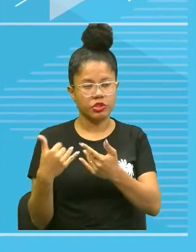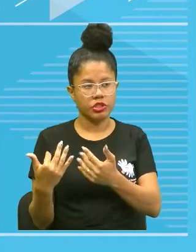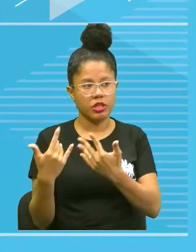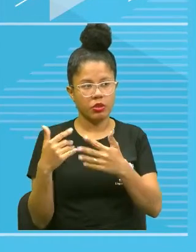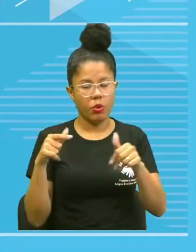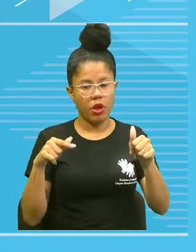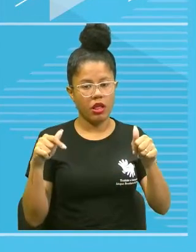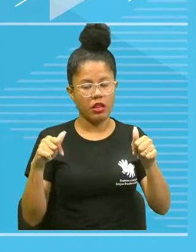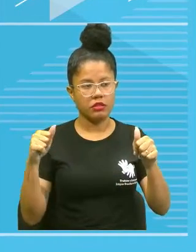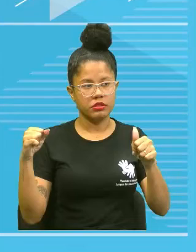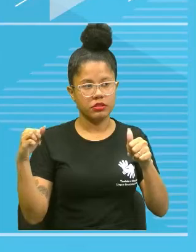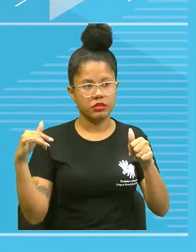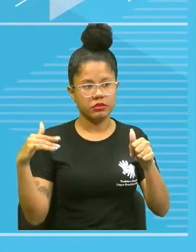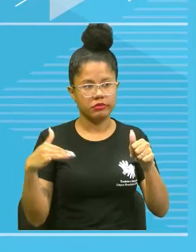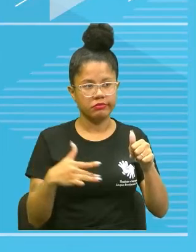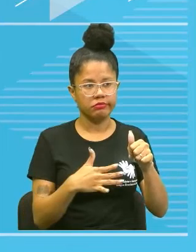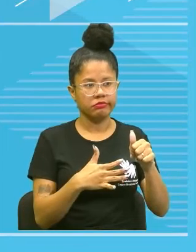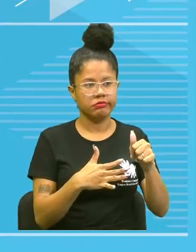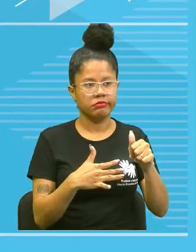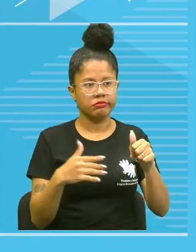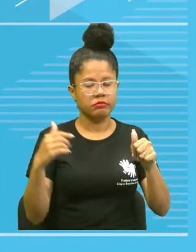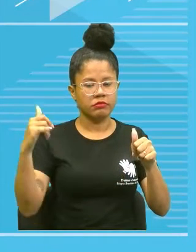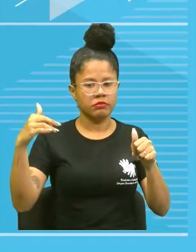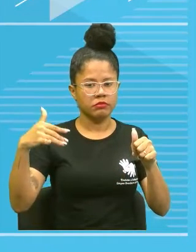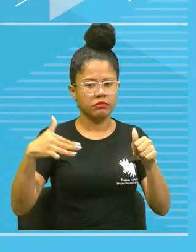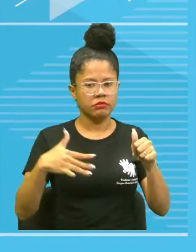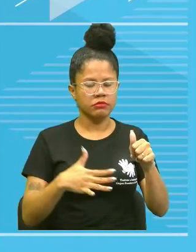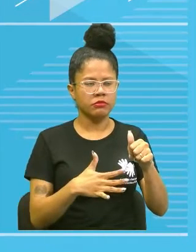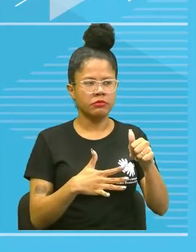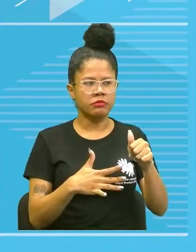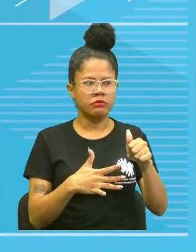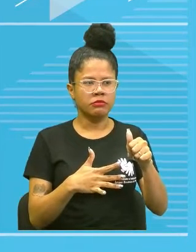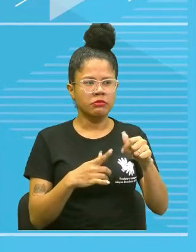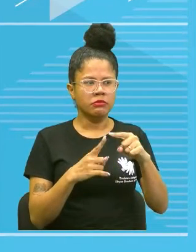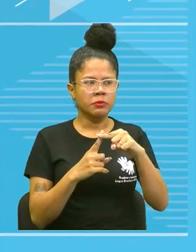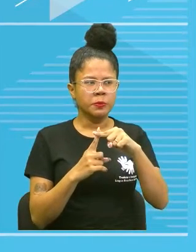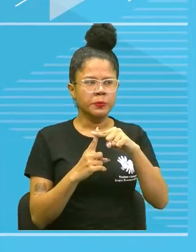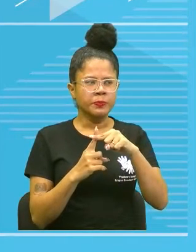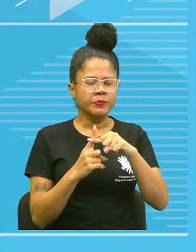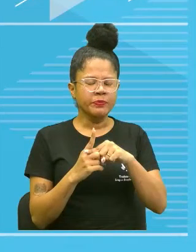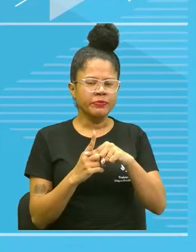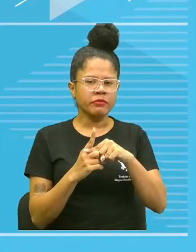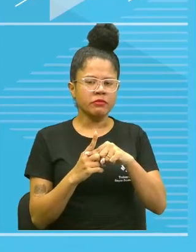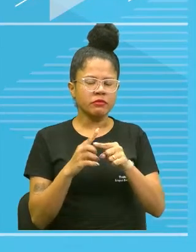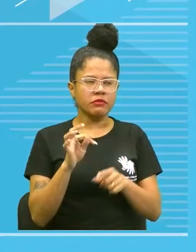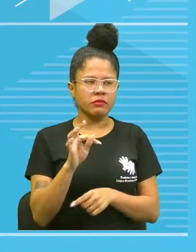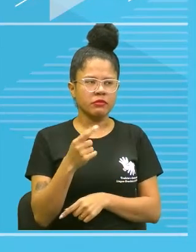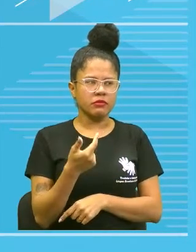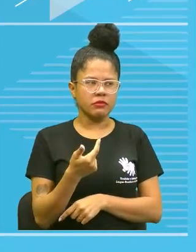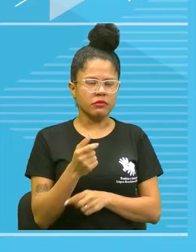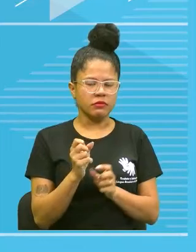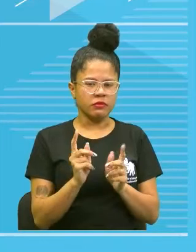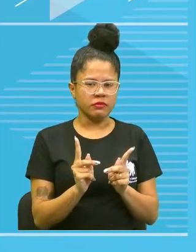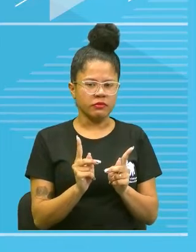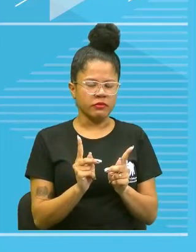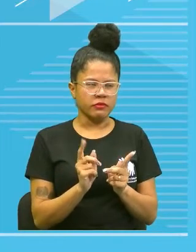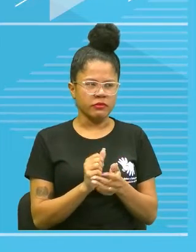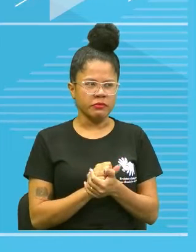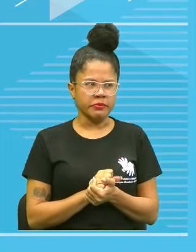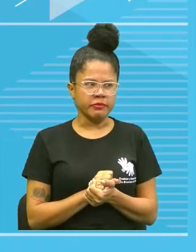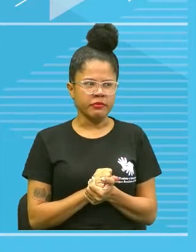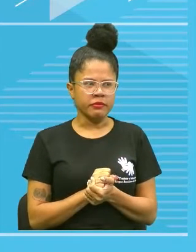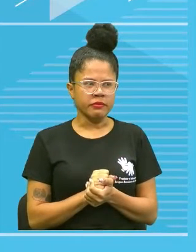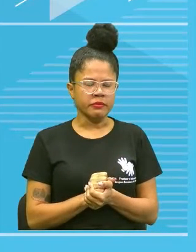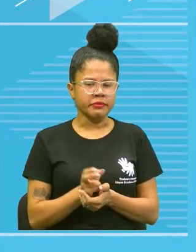expande adiabaticamente e essa temperatura cai para um valor T2, certo? Ele gasta toda